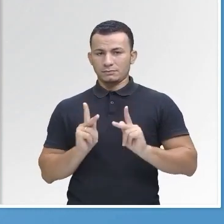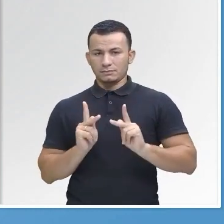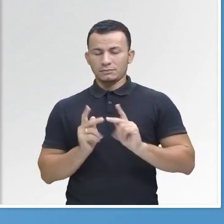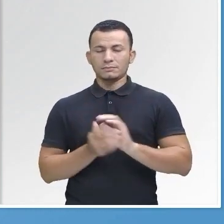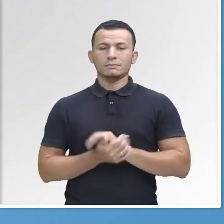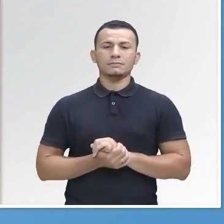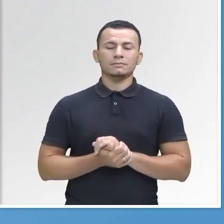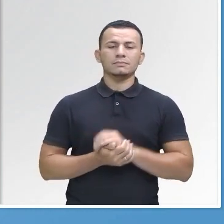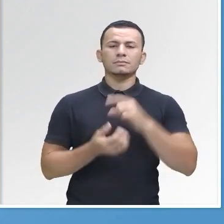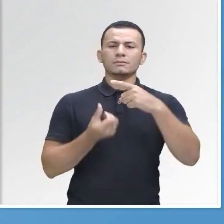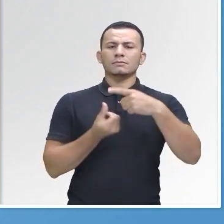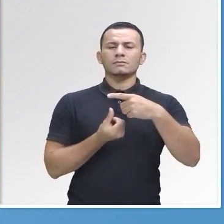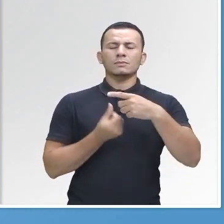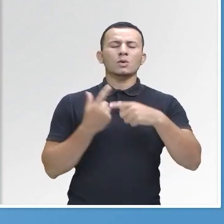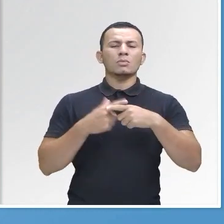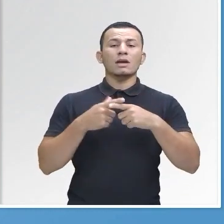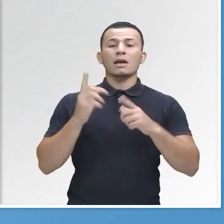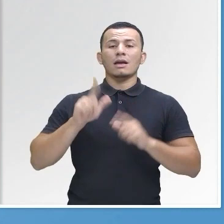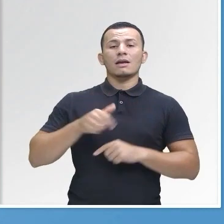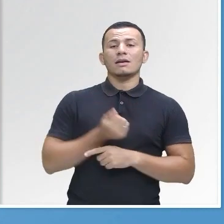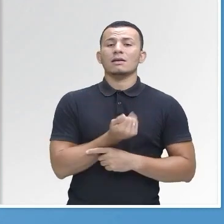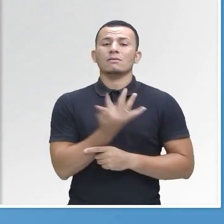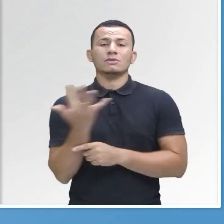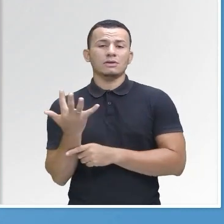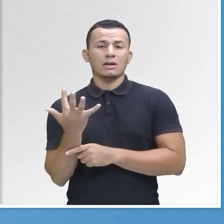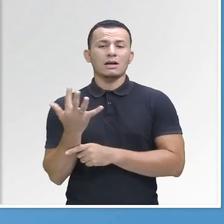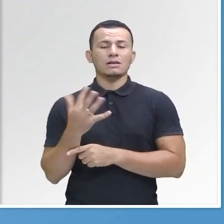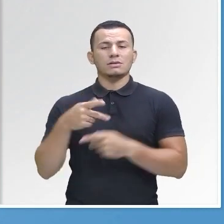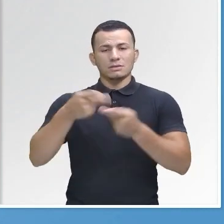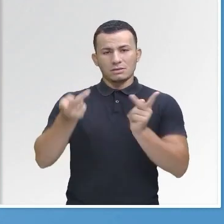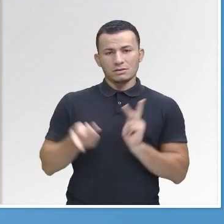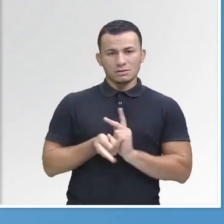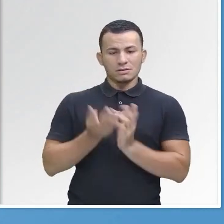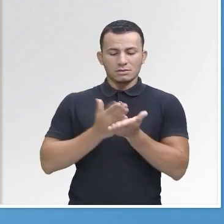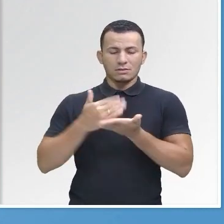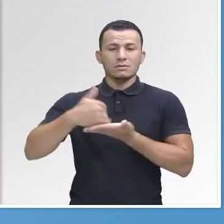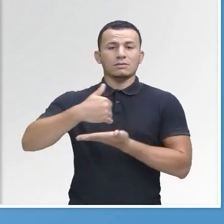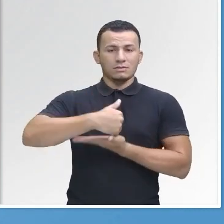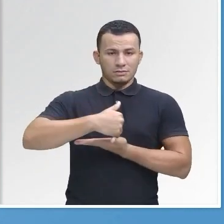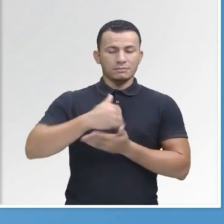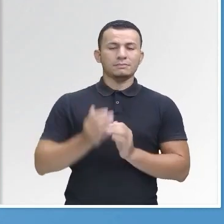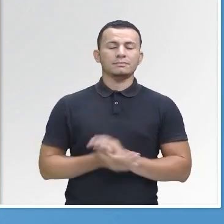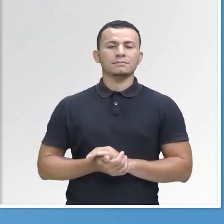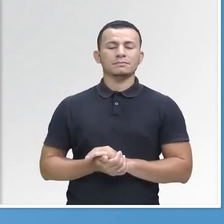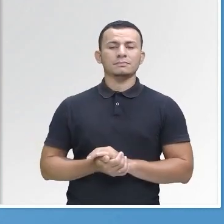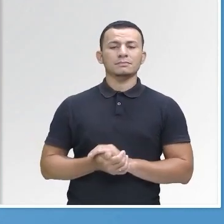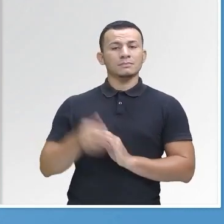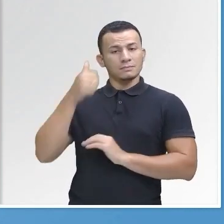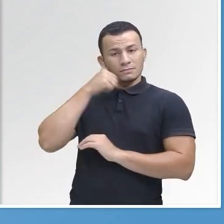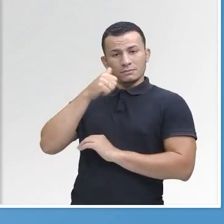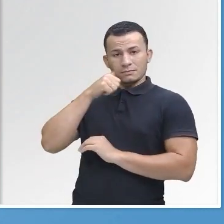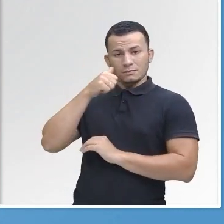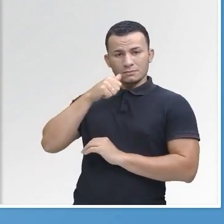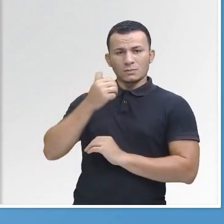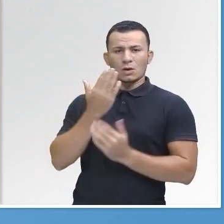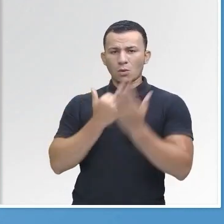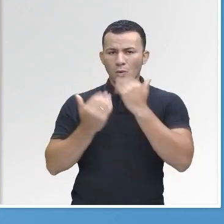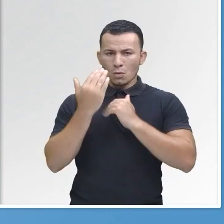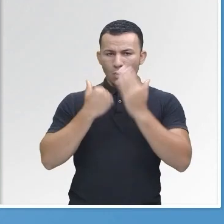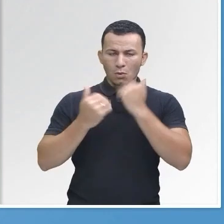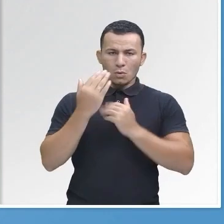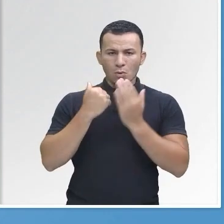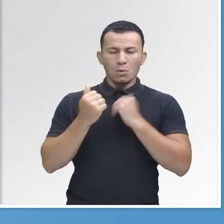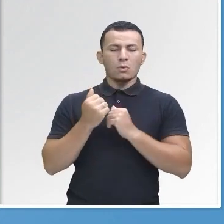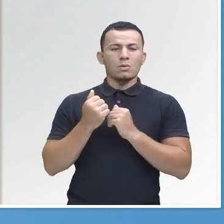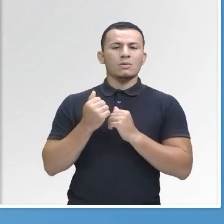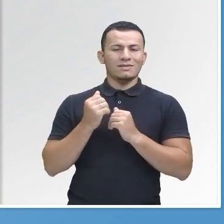Por quê? Porque foi a quantidade de pedaços em que a pizza foi dividida. E a Maria, comilona, né? De